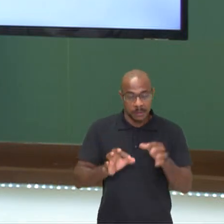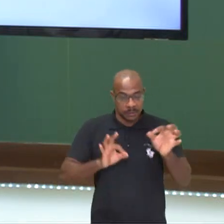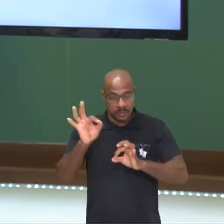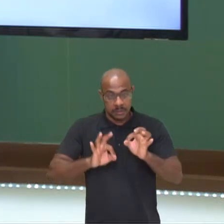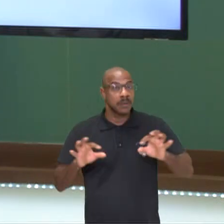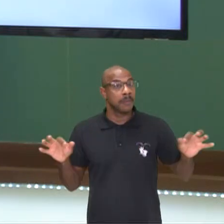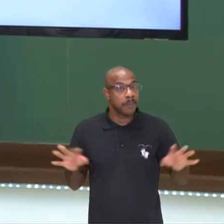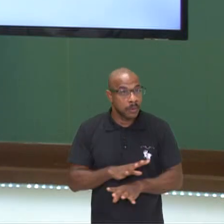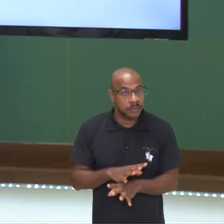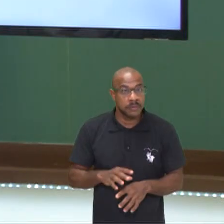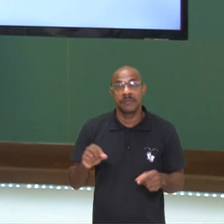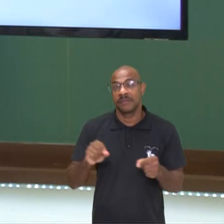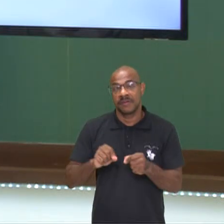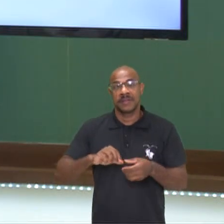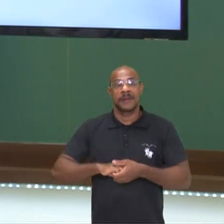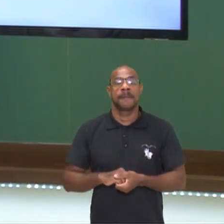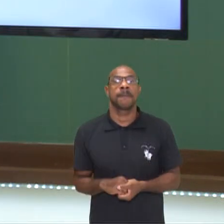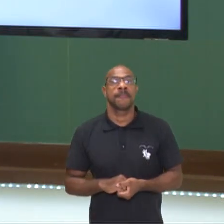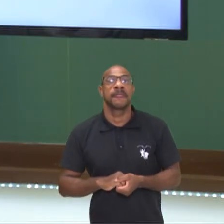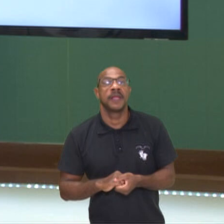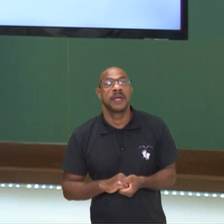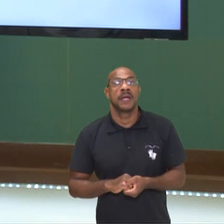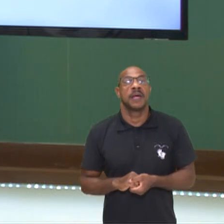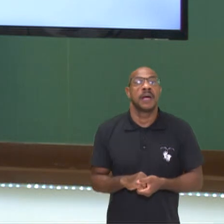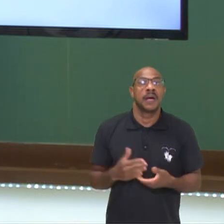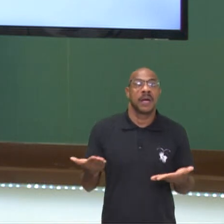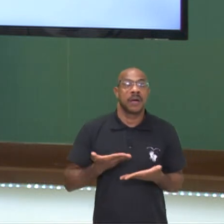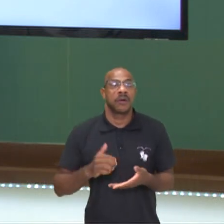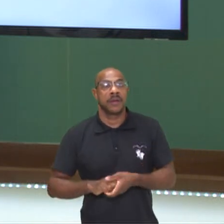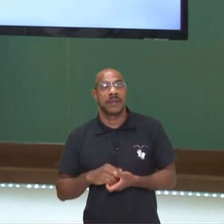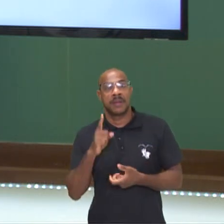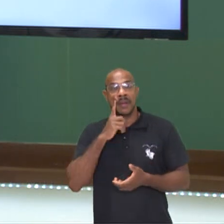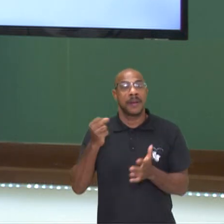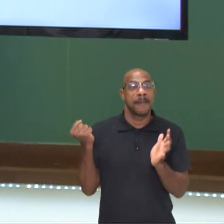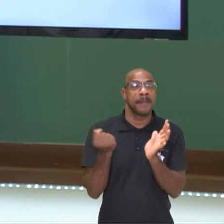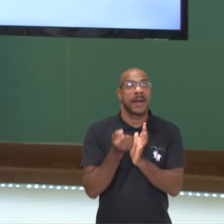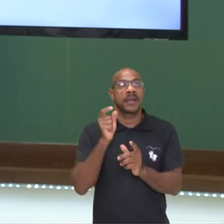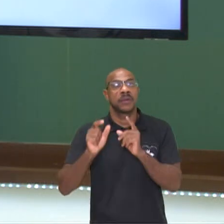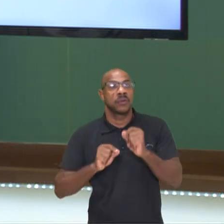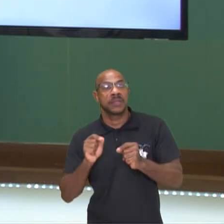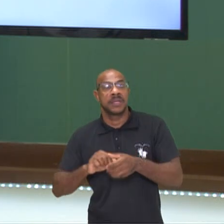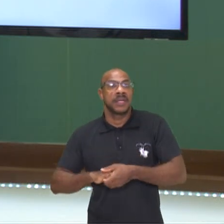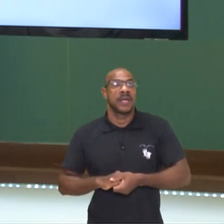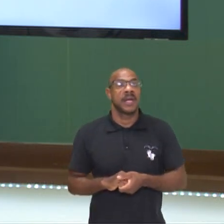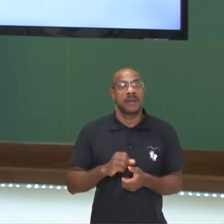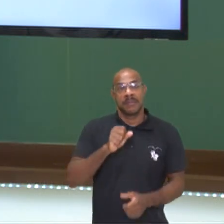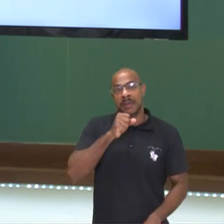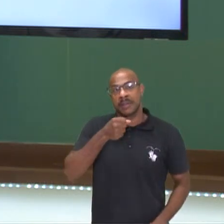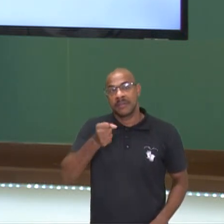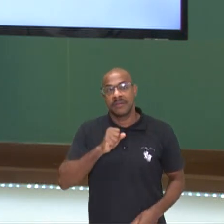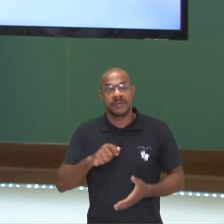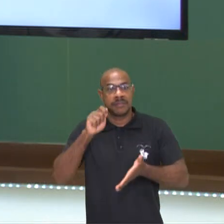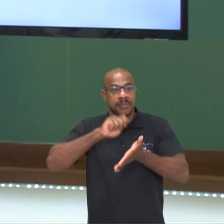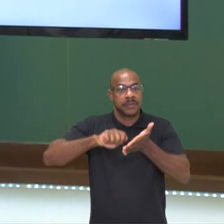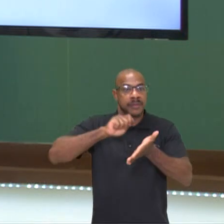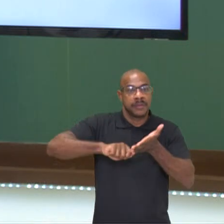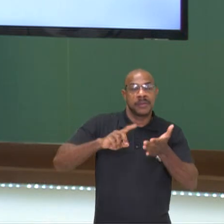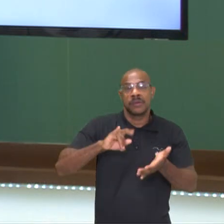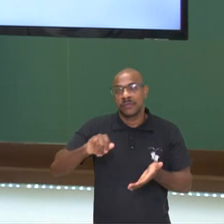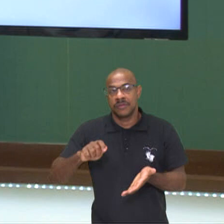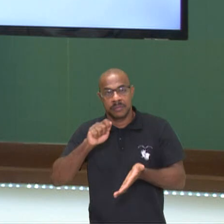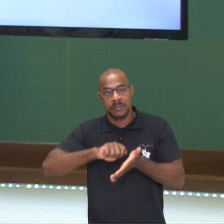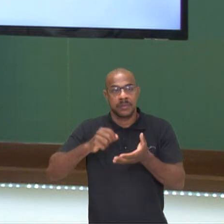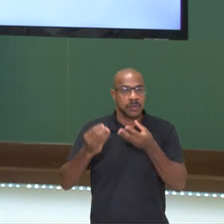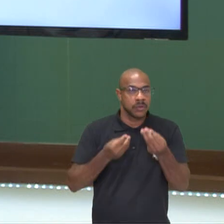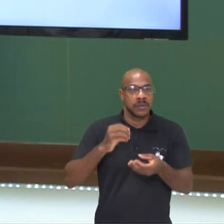Obra É Mike a gente entrevista essa bonitinho o Fulano